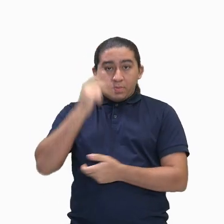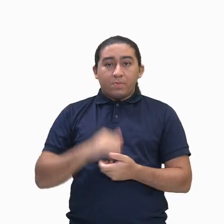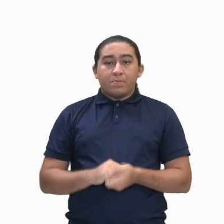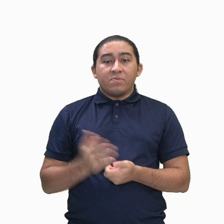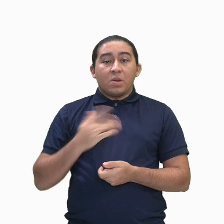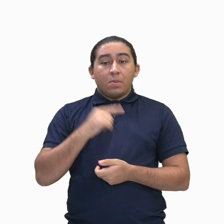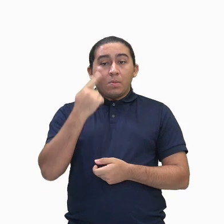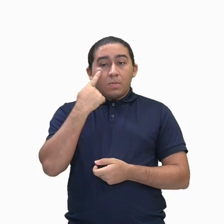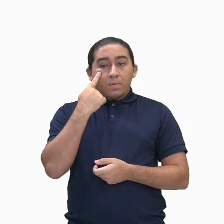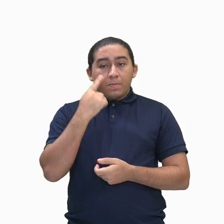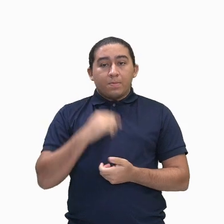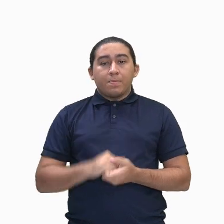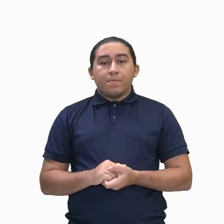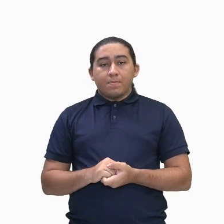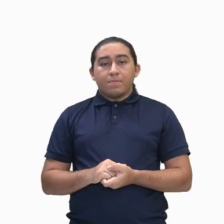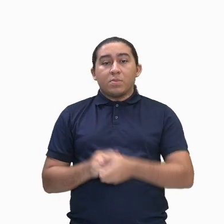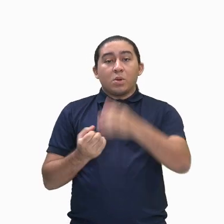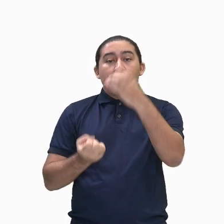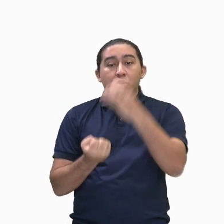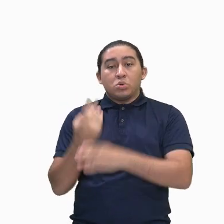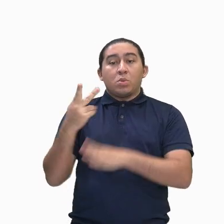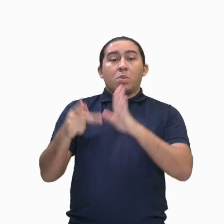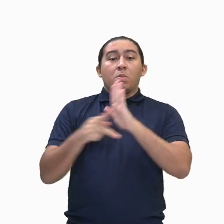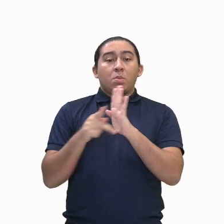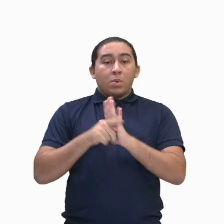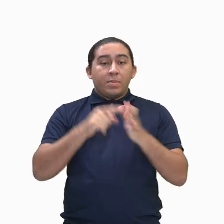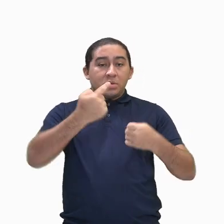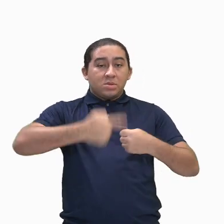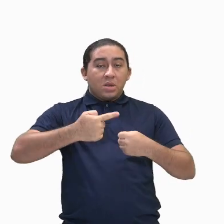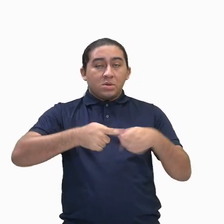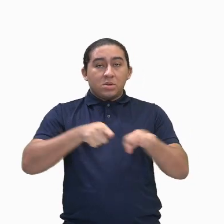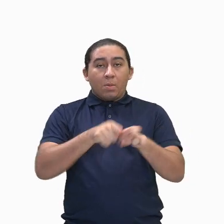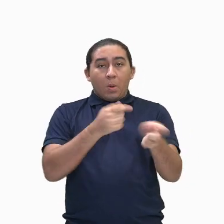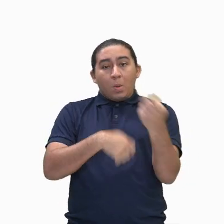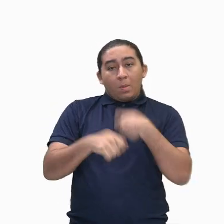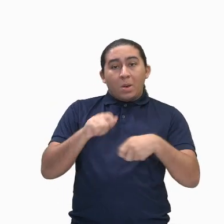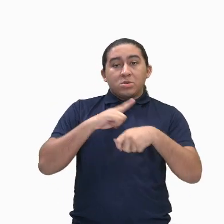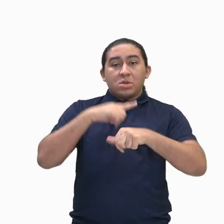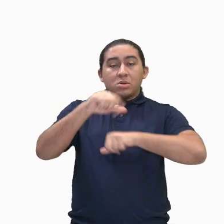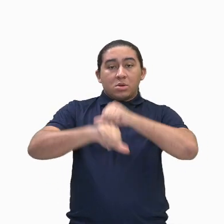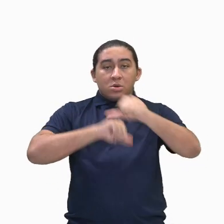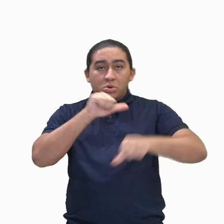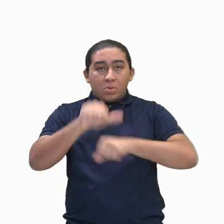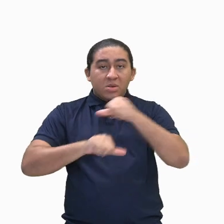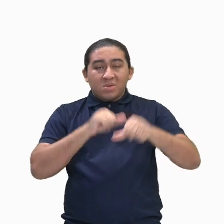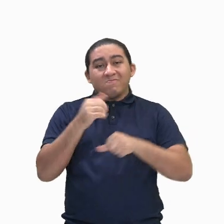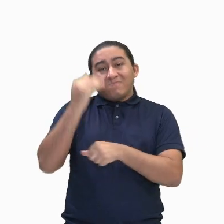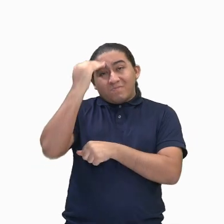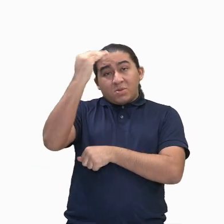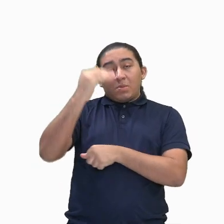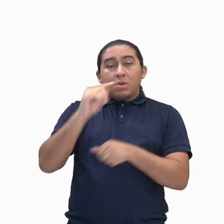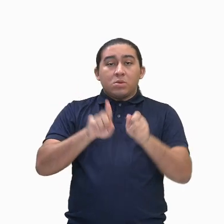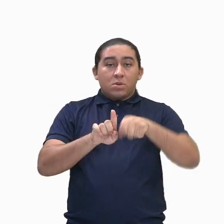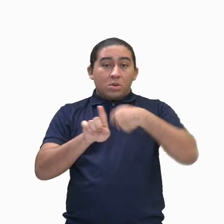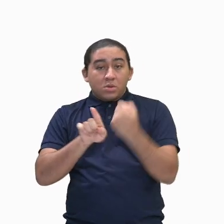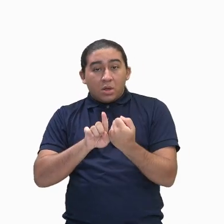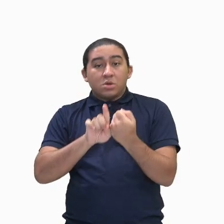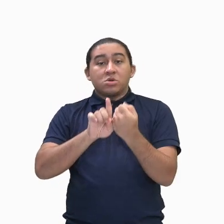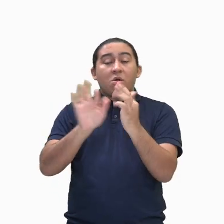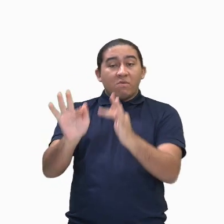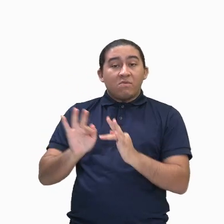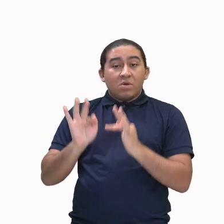lá. O renascimento das cidades e do comércio trouxe transformações profundas para a sociedade feudal. A primeira delas foi